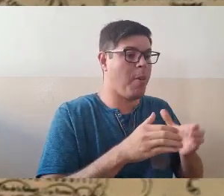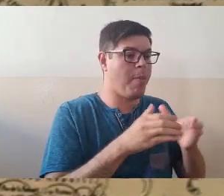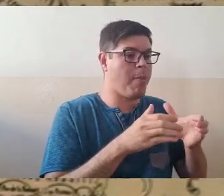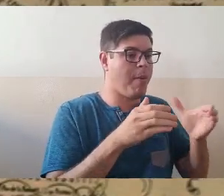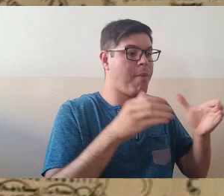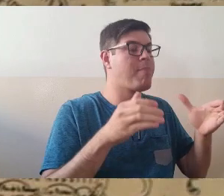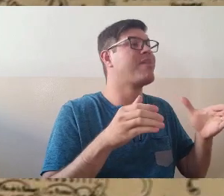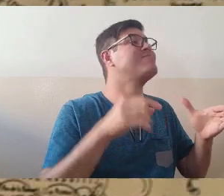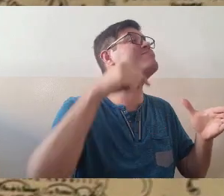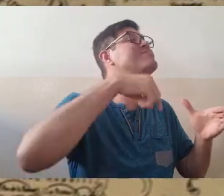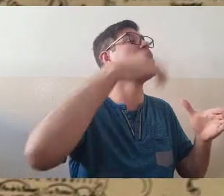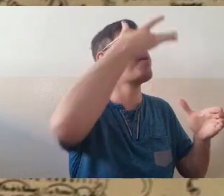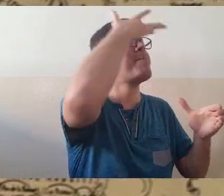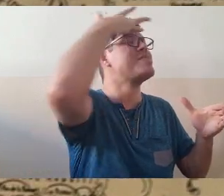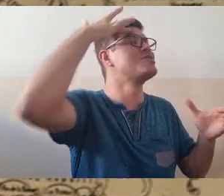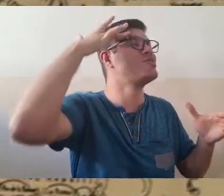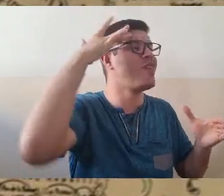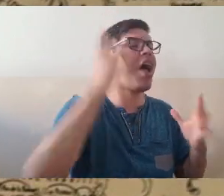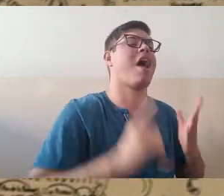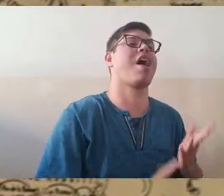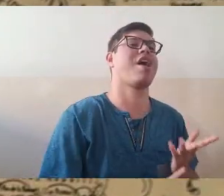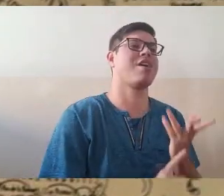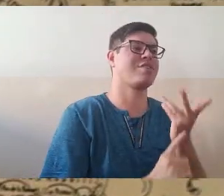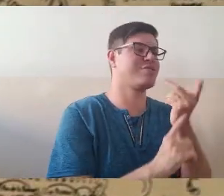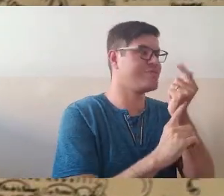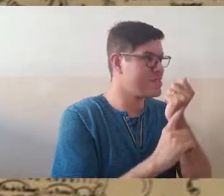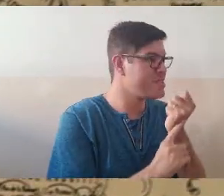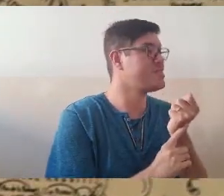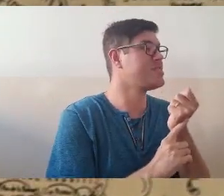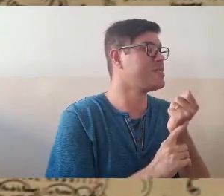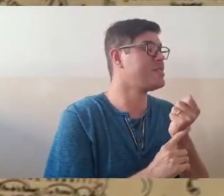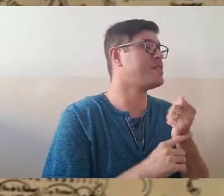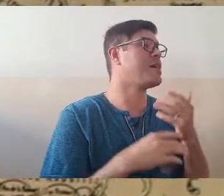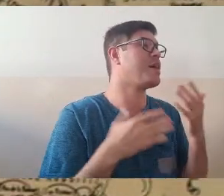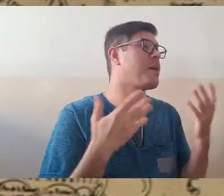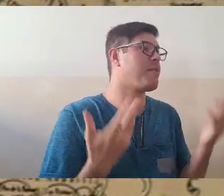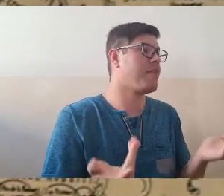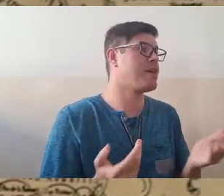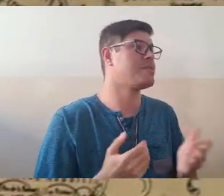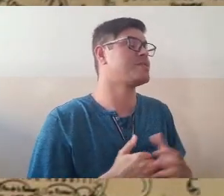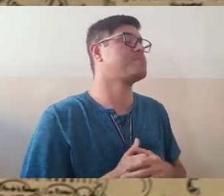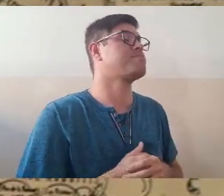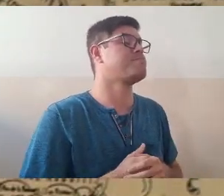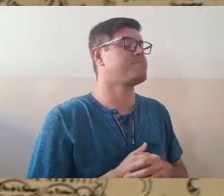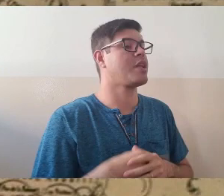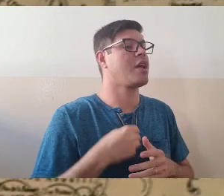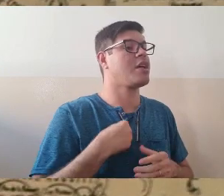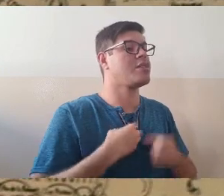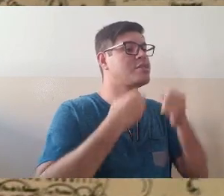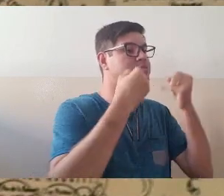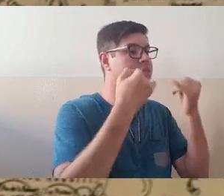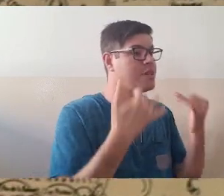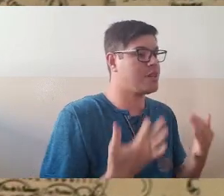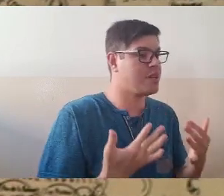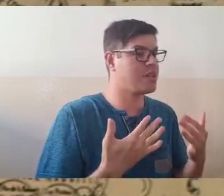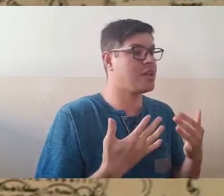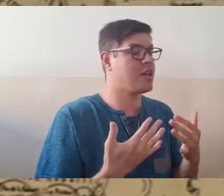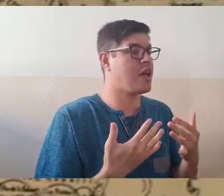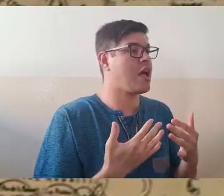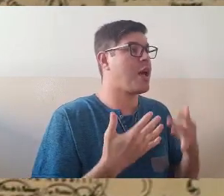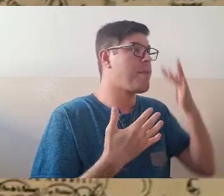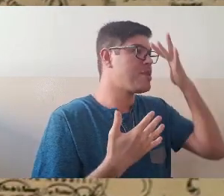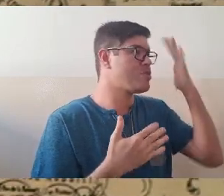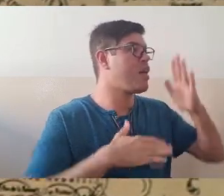Muitos saíram dela. E ela não teve a capacidade de cuidar desses artistas, mas isso é uma outra história. Eu estou dizendo do ponto de vista de revelar talentos, das pessoas